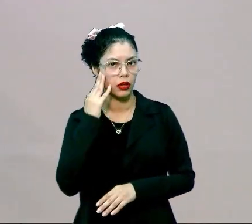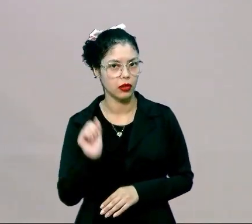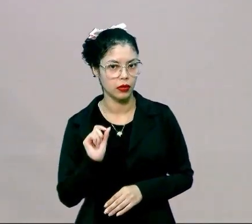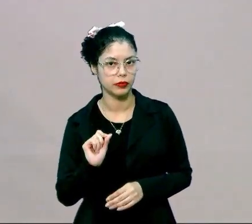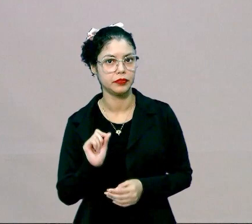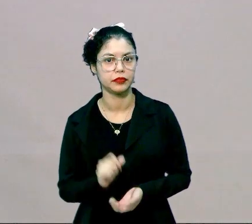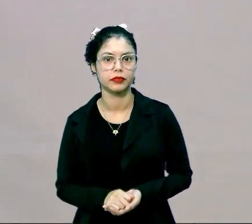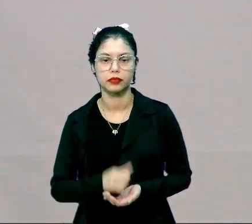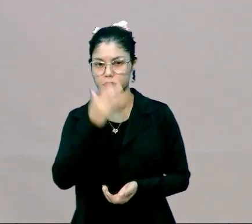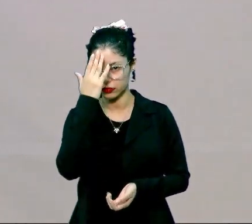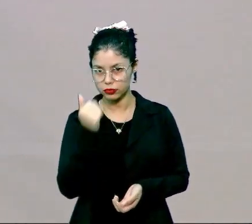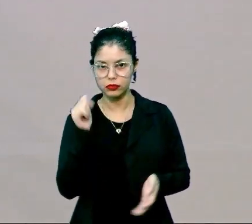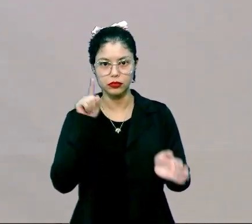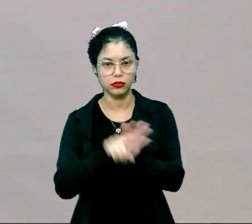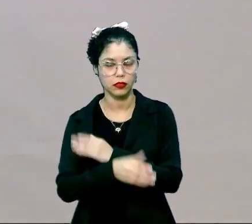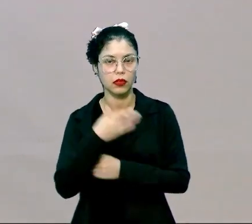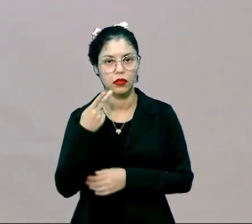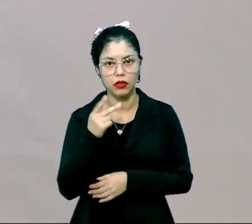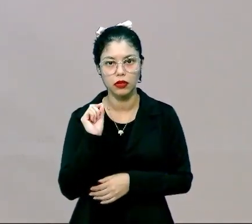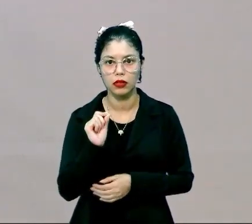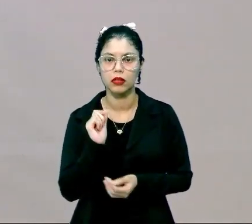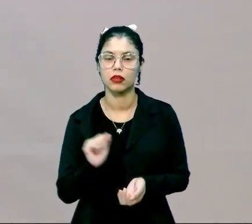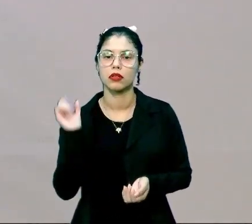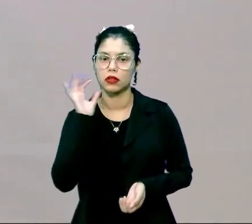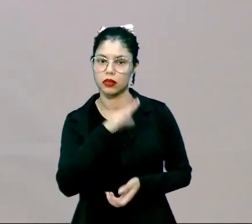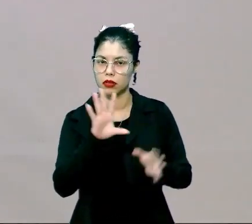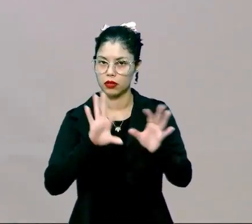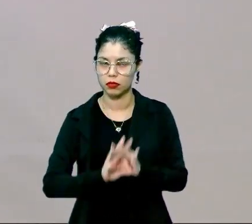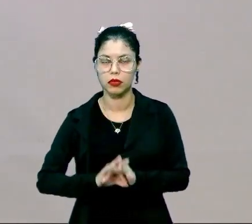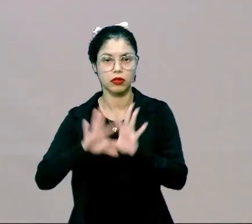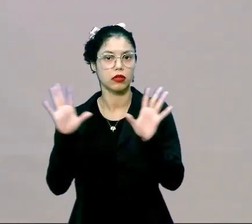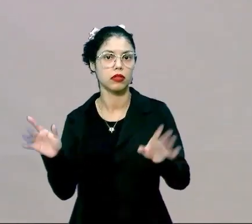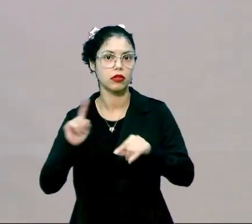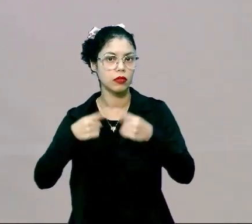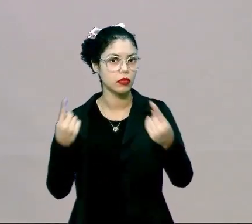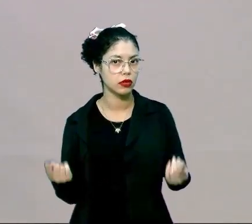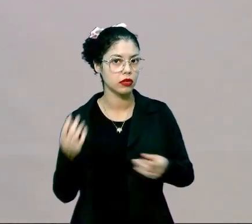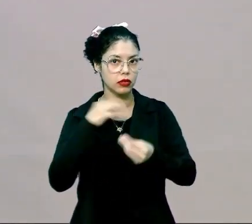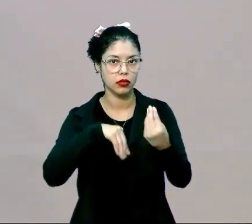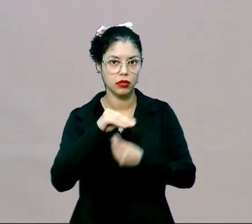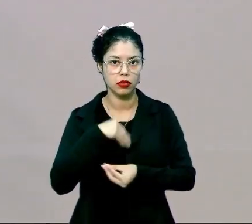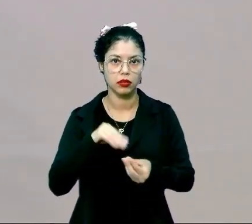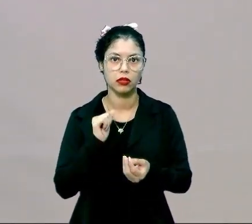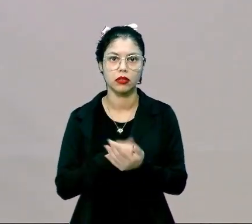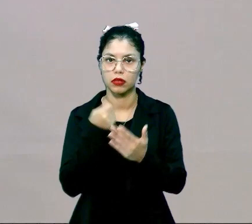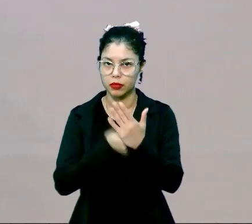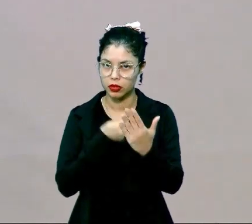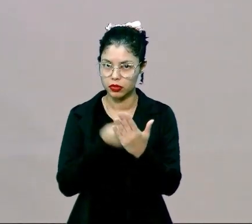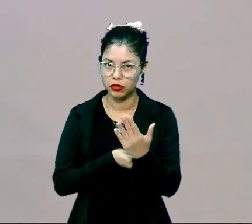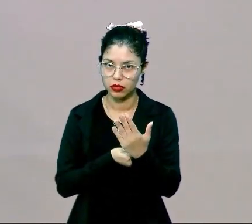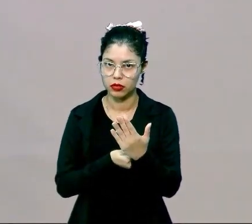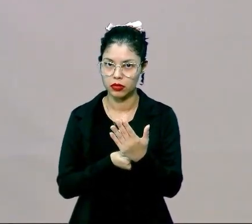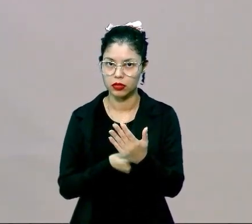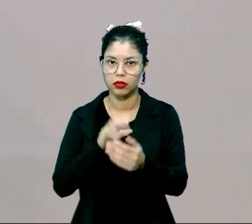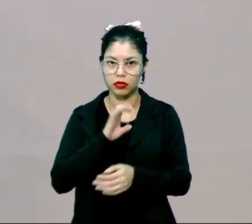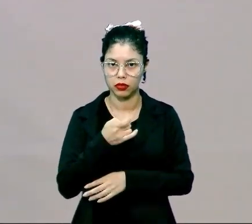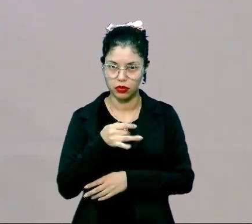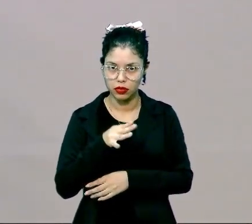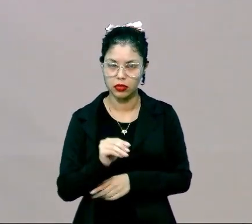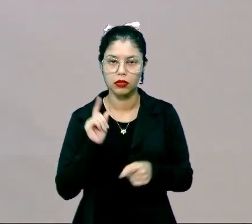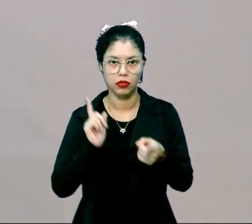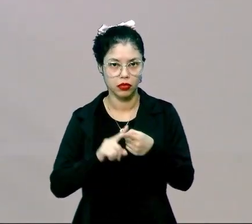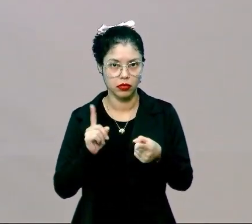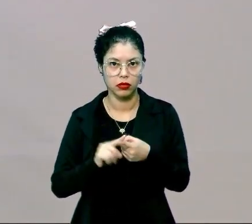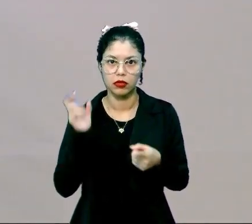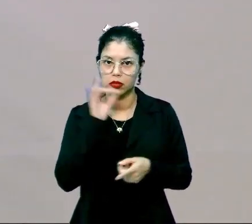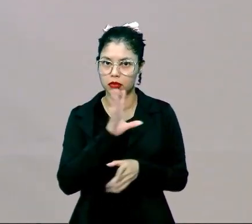sei? Eu sei que a questão está me dizendo que esse calor foi liberado. Logo, a reação ela é obrigatoriamente exotérmica porque